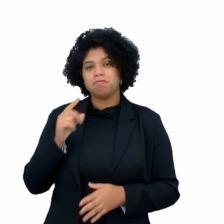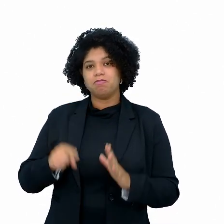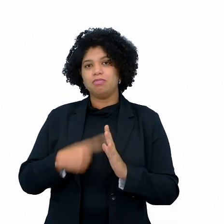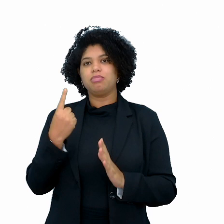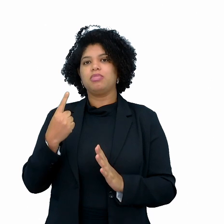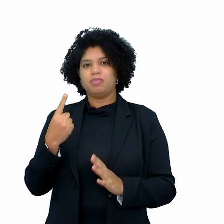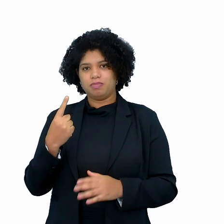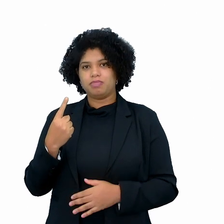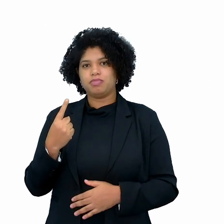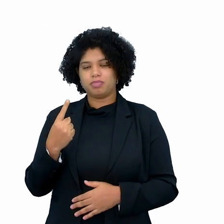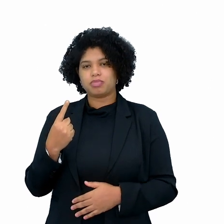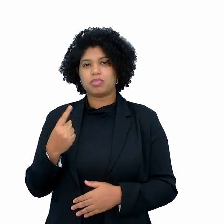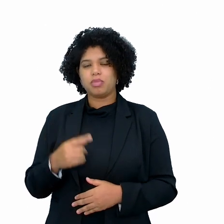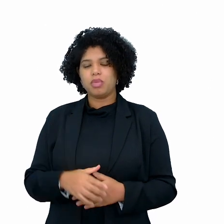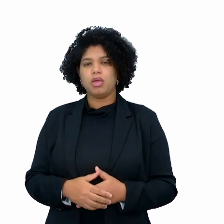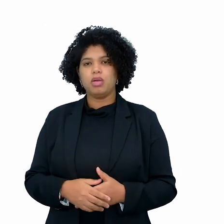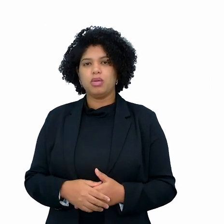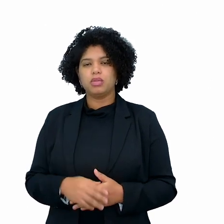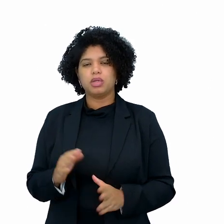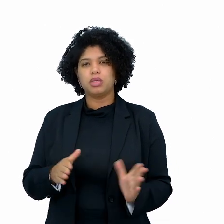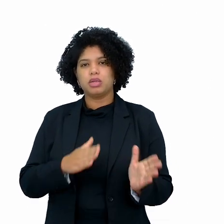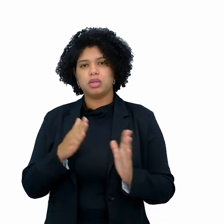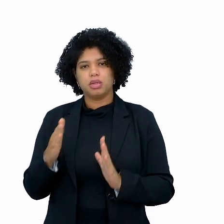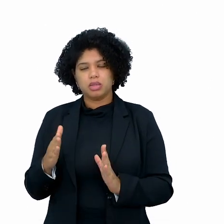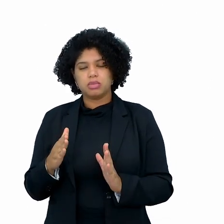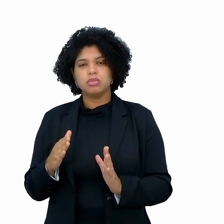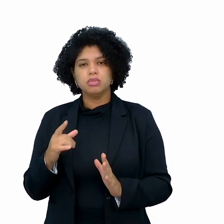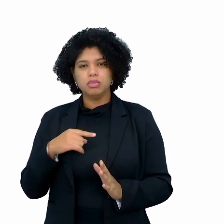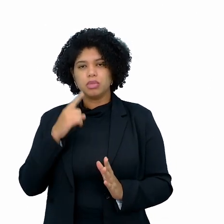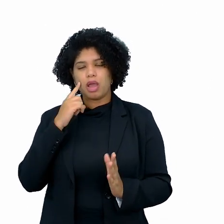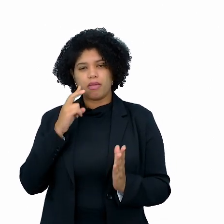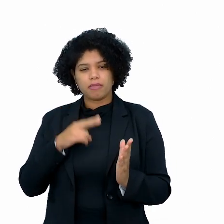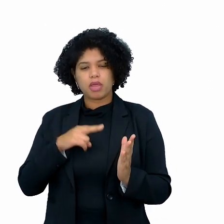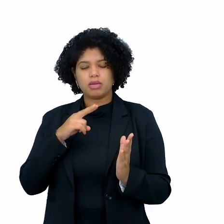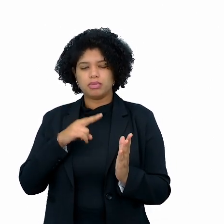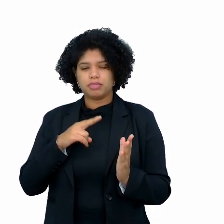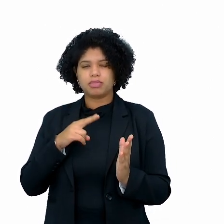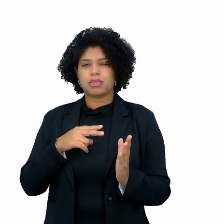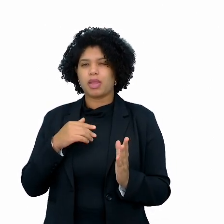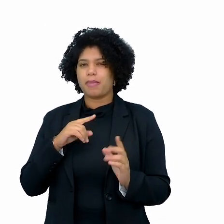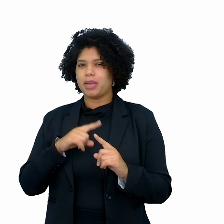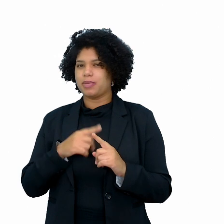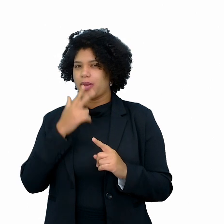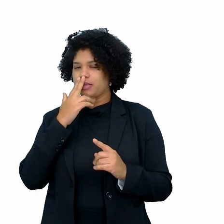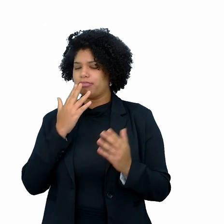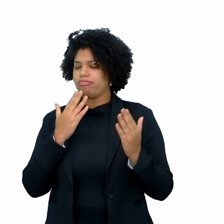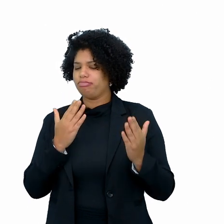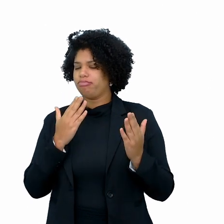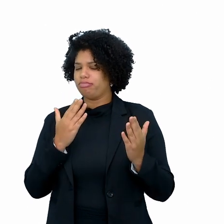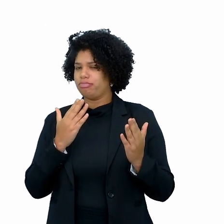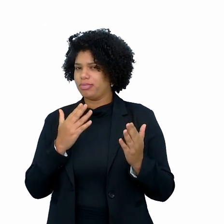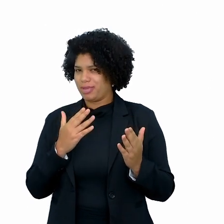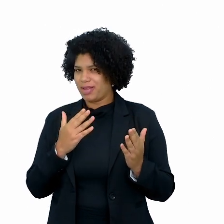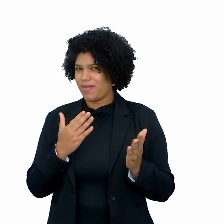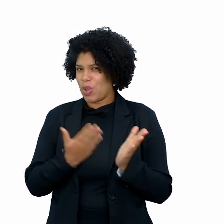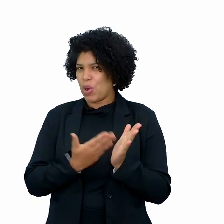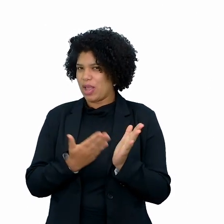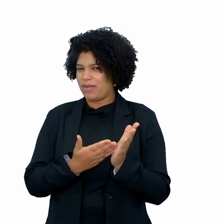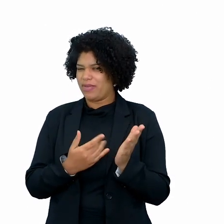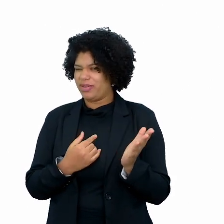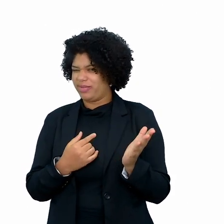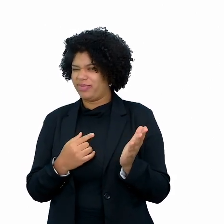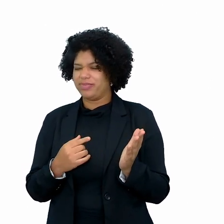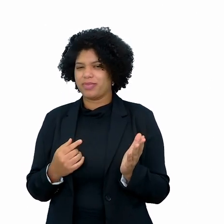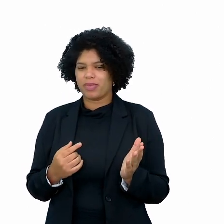vez, lendo a capa, lendo a contracapa, as coisas, com um pouco de preconceito até, né? Falar como, né? Como